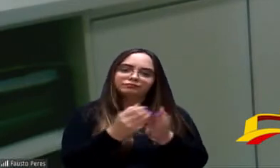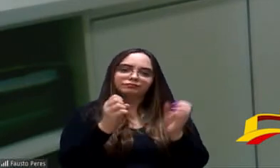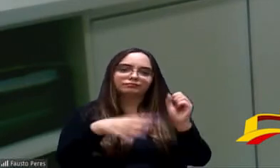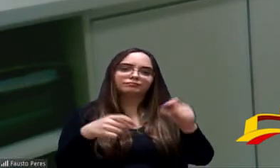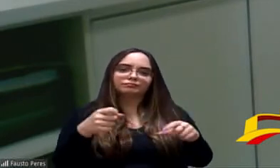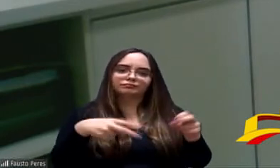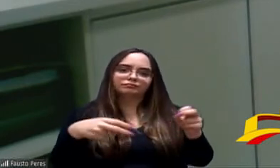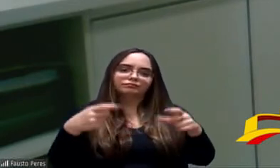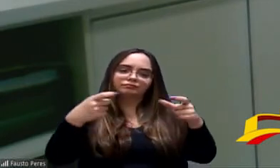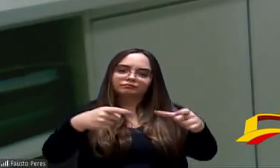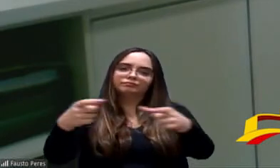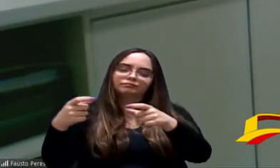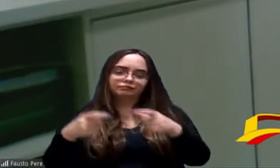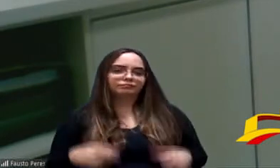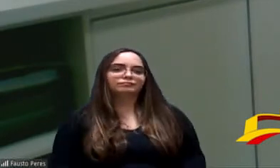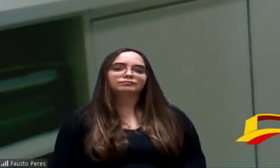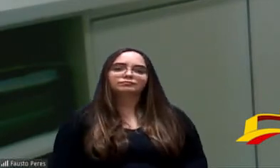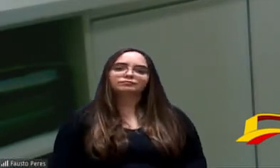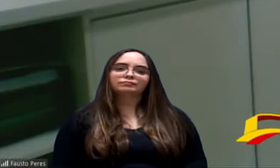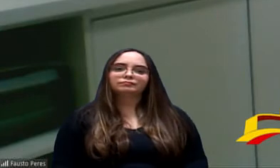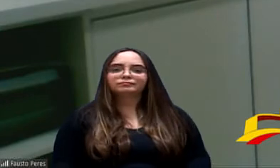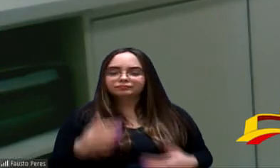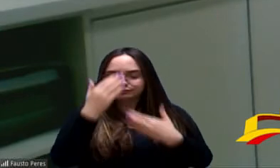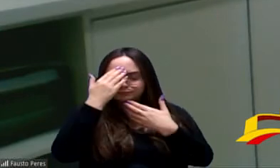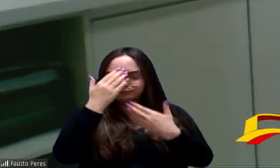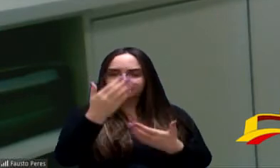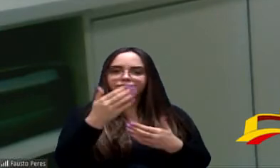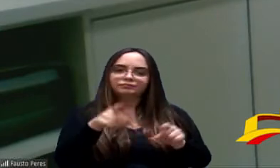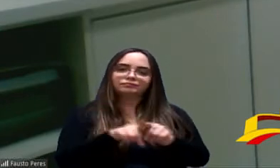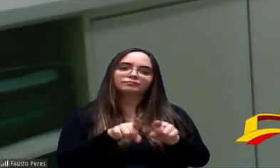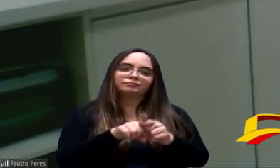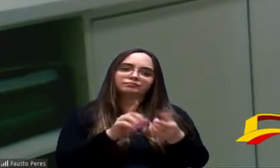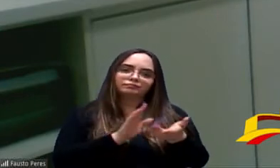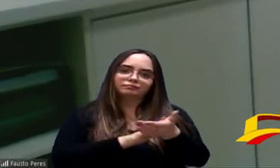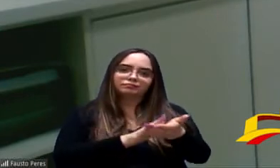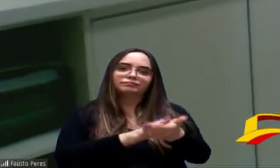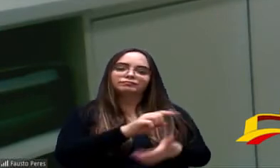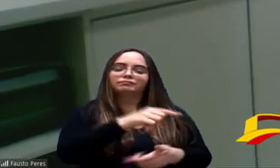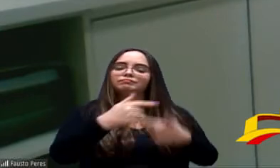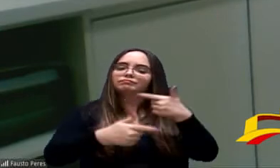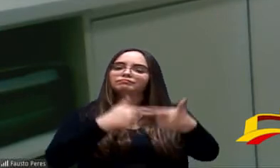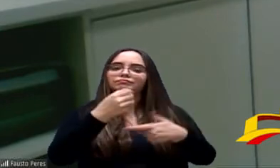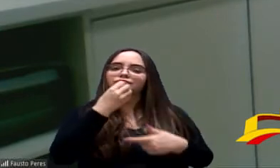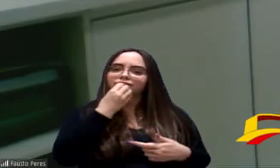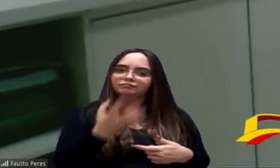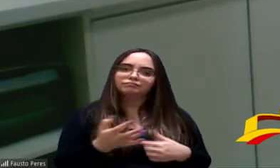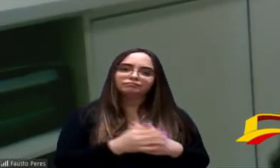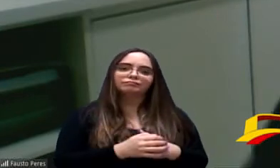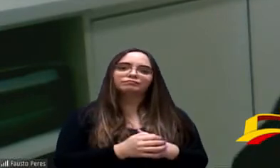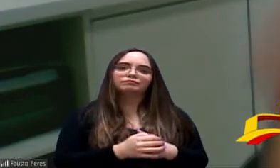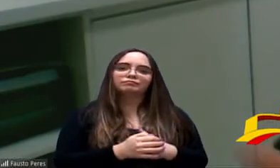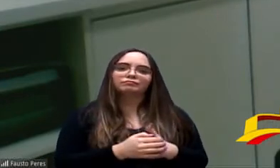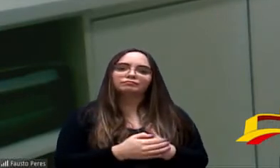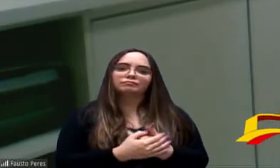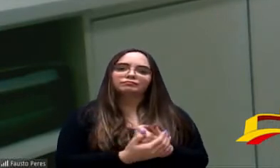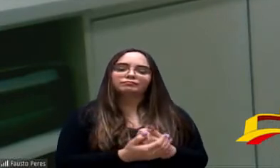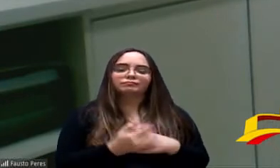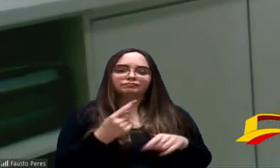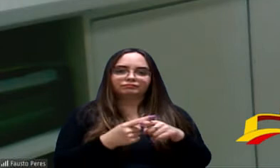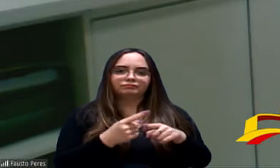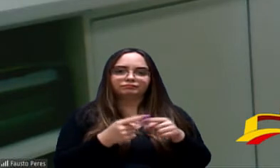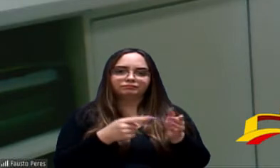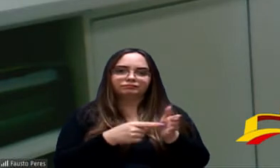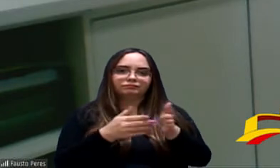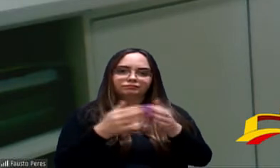Então, você está de parabéns por estar fazendo essa caminhada, essa correria aí, informando, trazendo no requerimento, porque o requerimento é